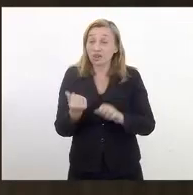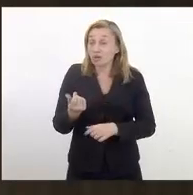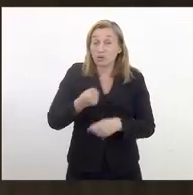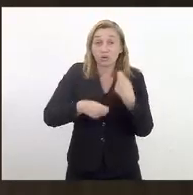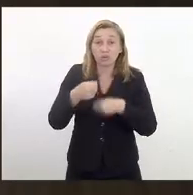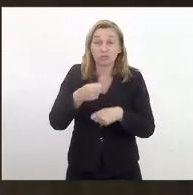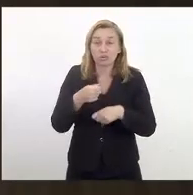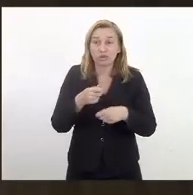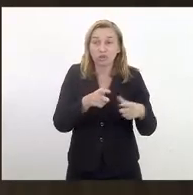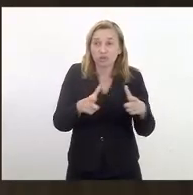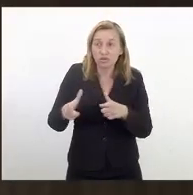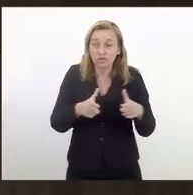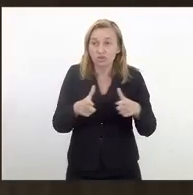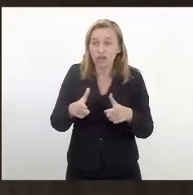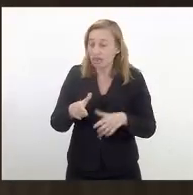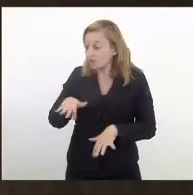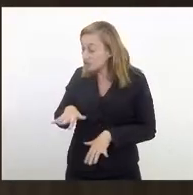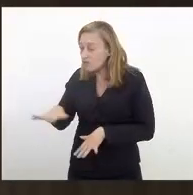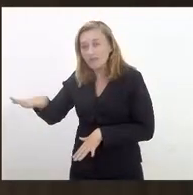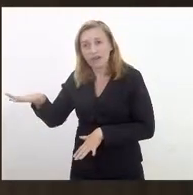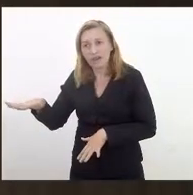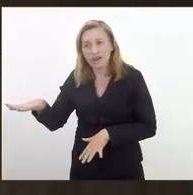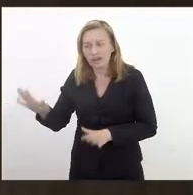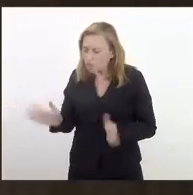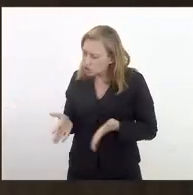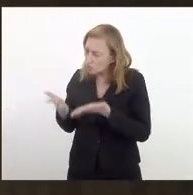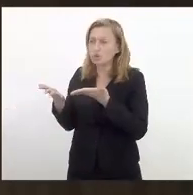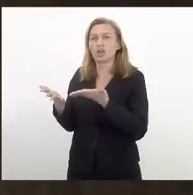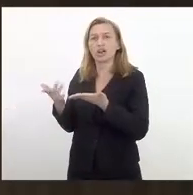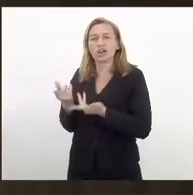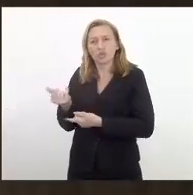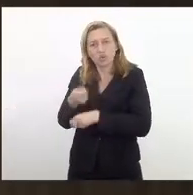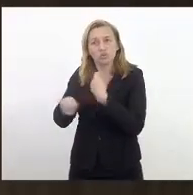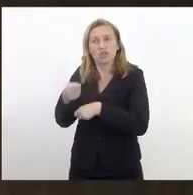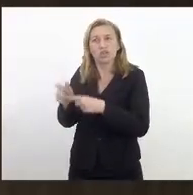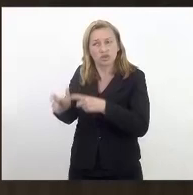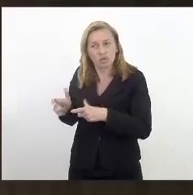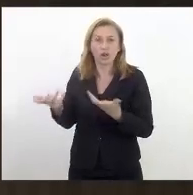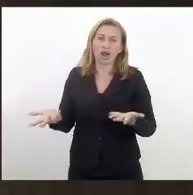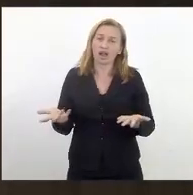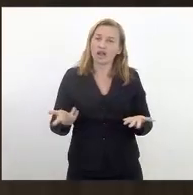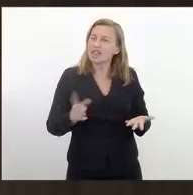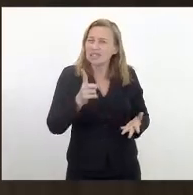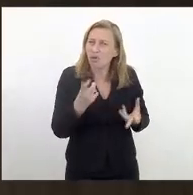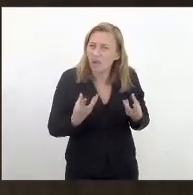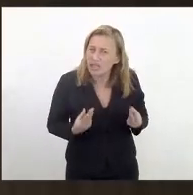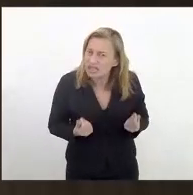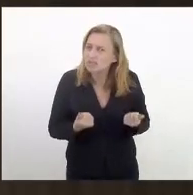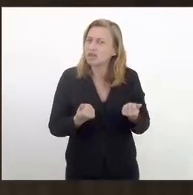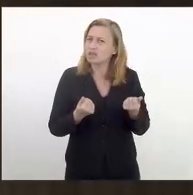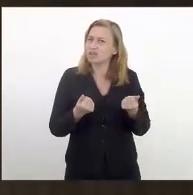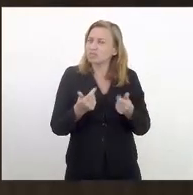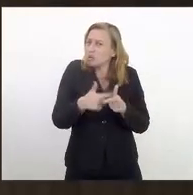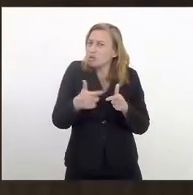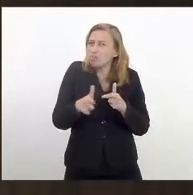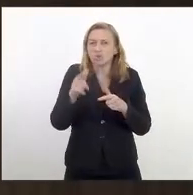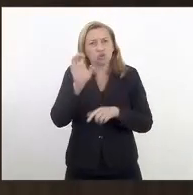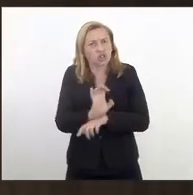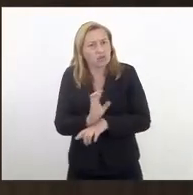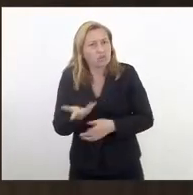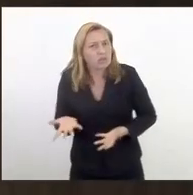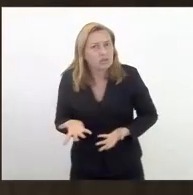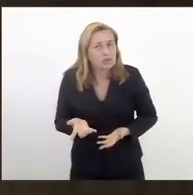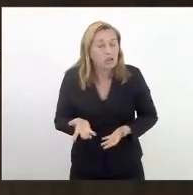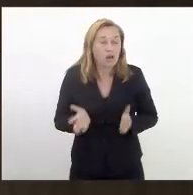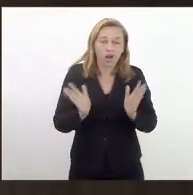territórios populares dos territórios de favela para estimular economia nesse locais isso não é sensibilidade para com problema do Estado